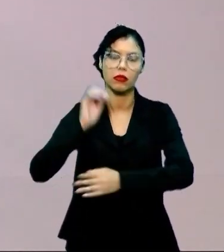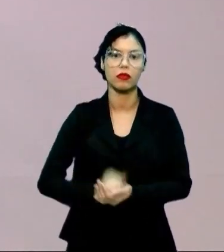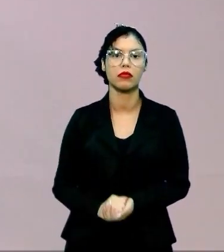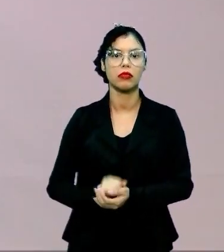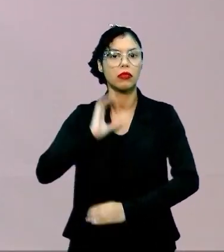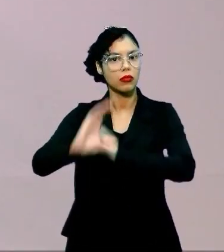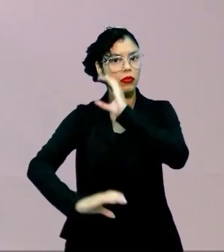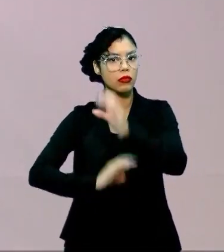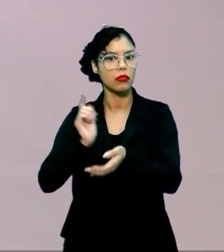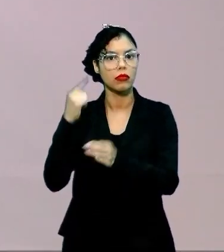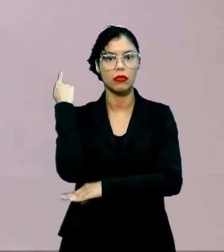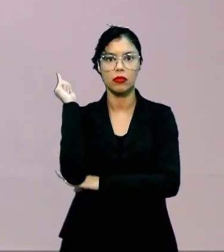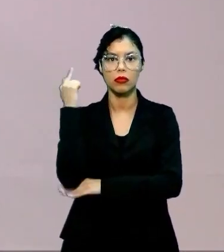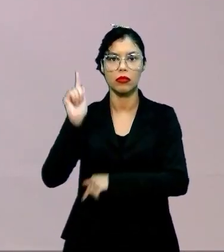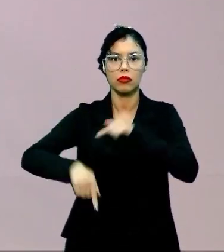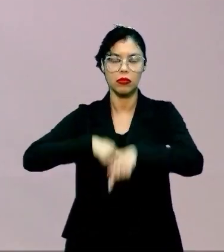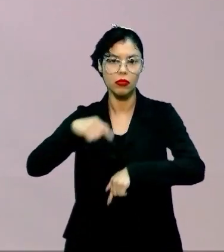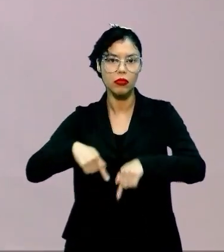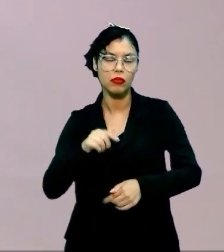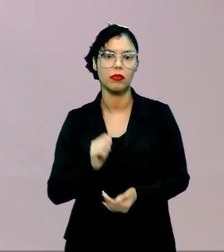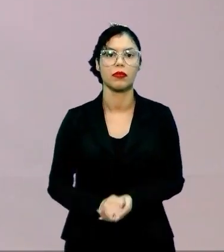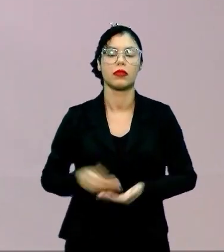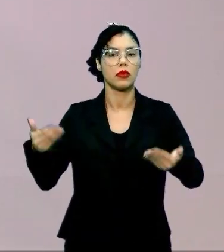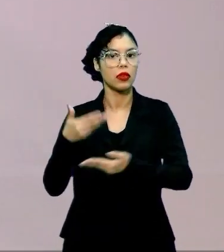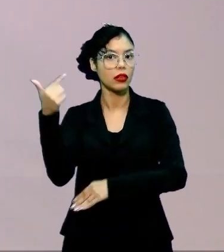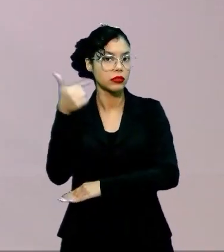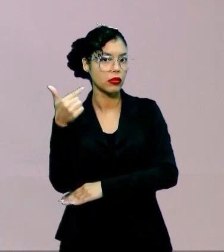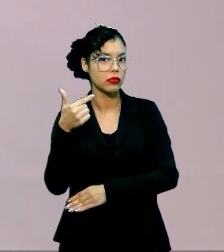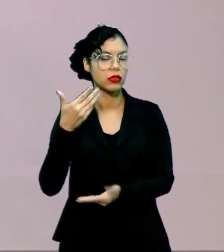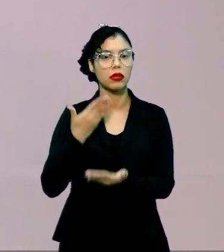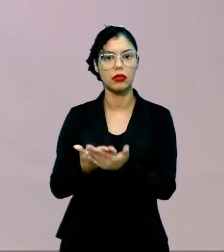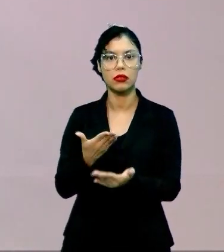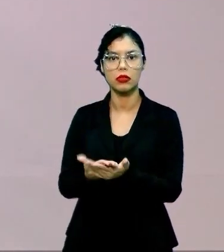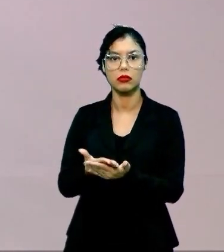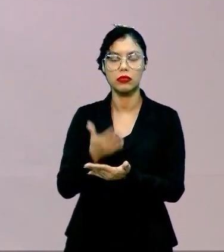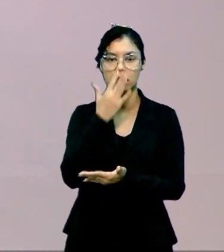ciclos biogeoquímicos. Essa é a nossa segunda aula.